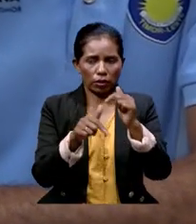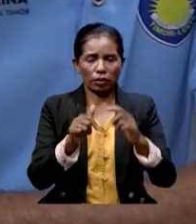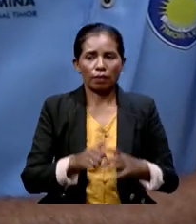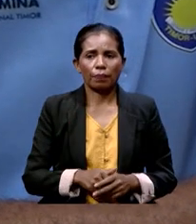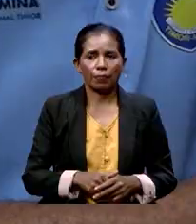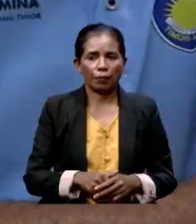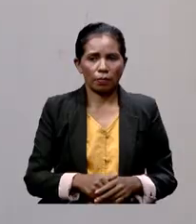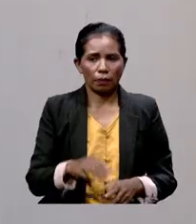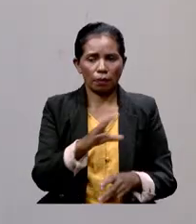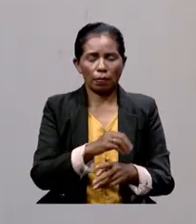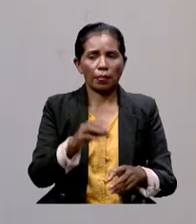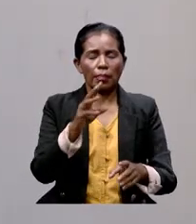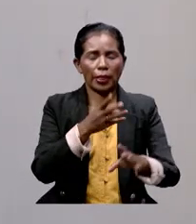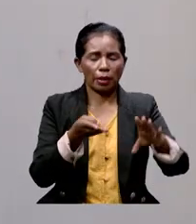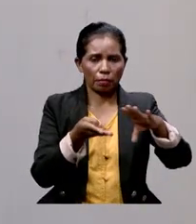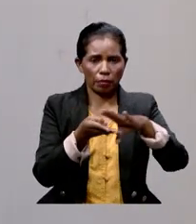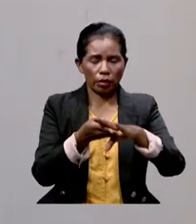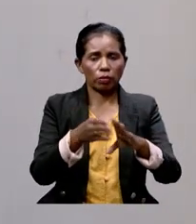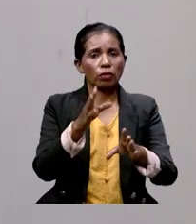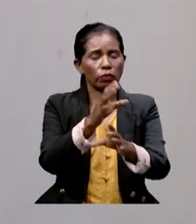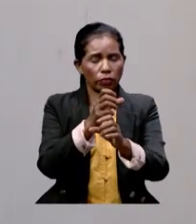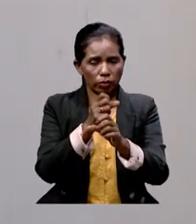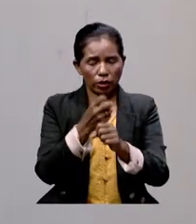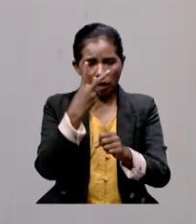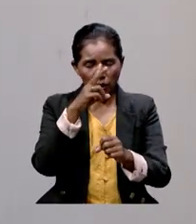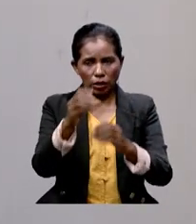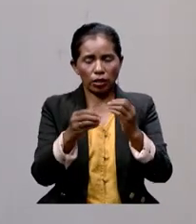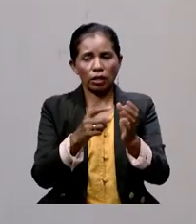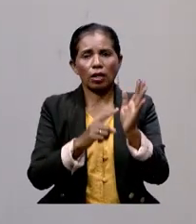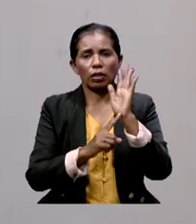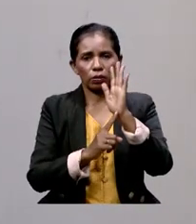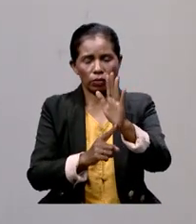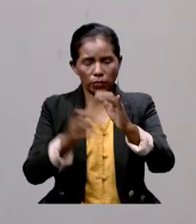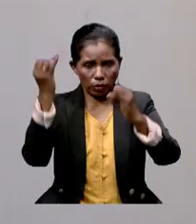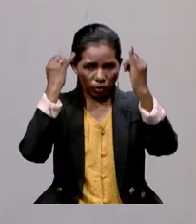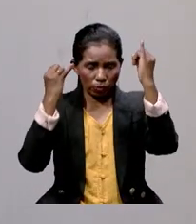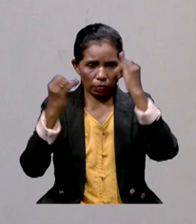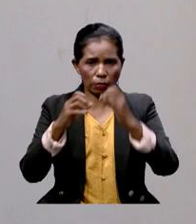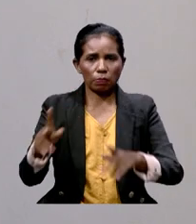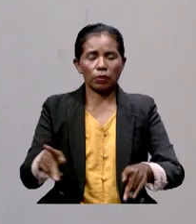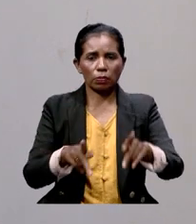medida tolo nebe que o Banco Central foi, primeiro uma que atualiza ou informa o público com